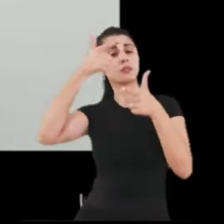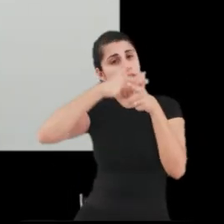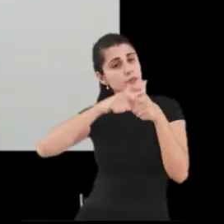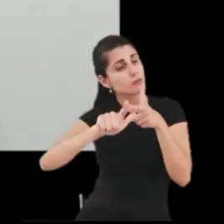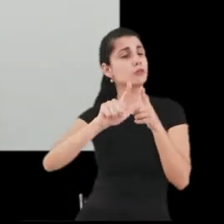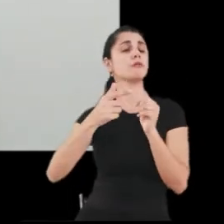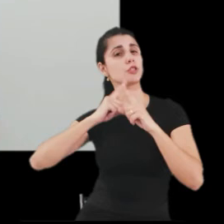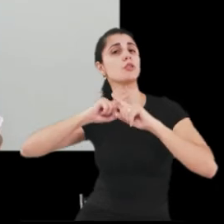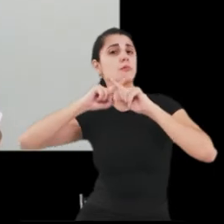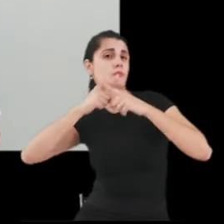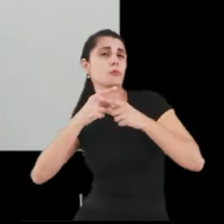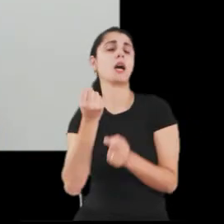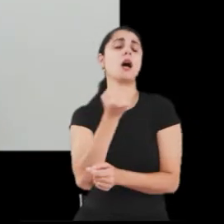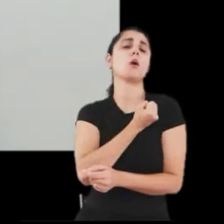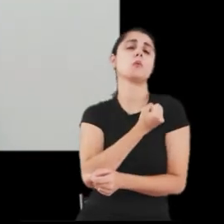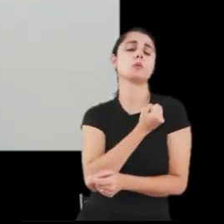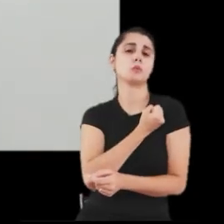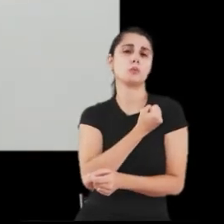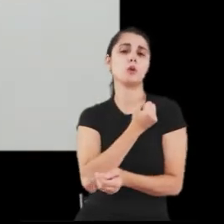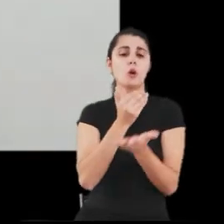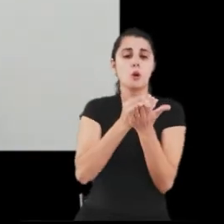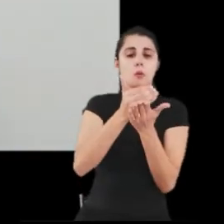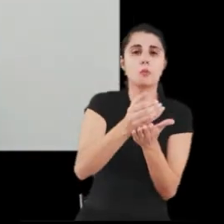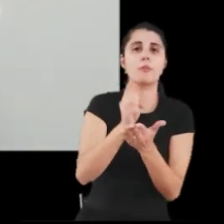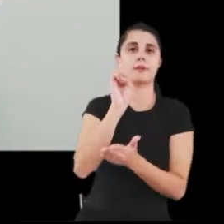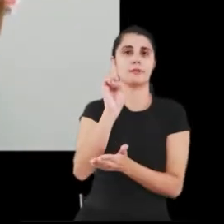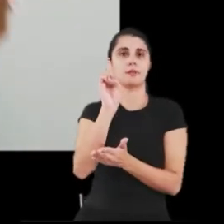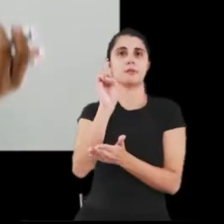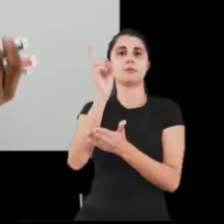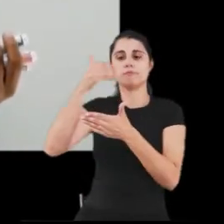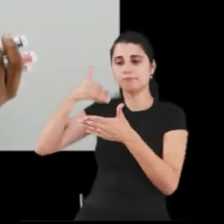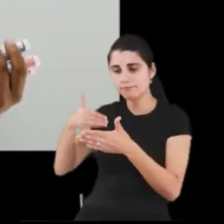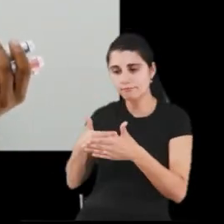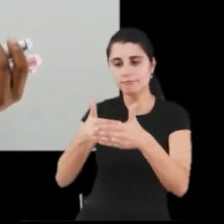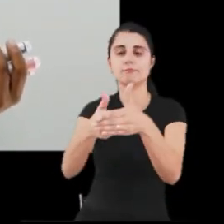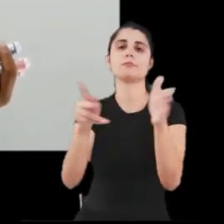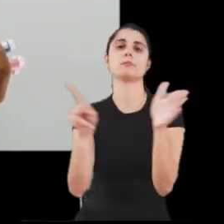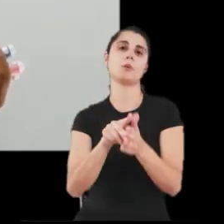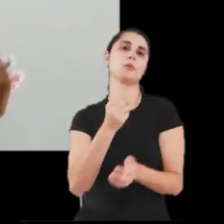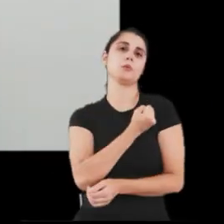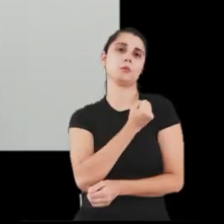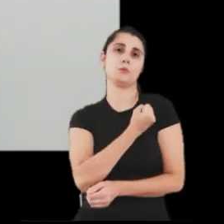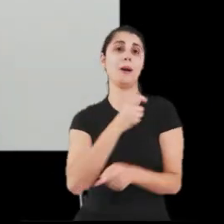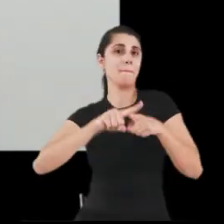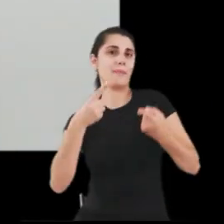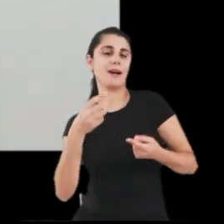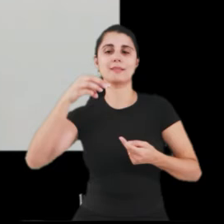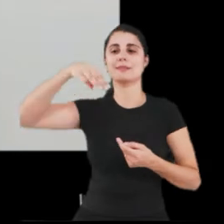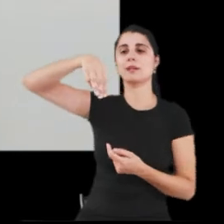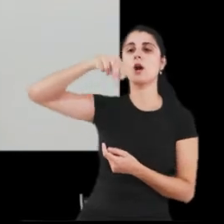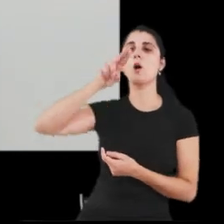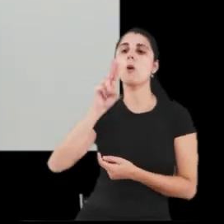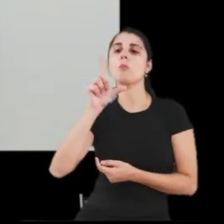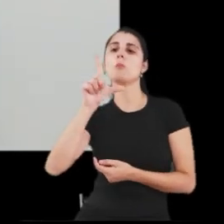um conjunto finito. Começa em 1 e acaba no próprio número. Já os múltiplos não, pessoal. Vai de